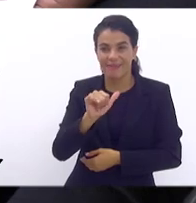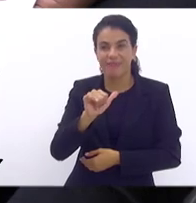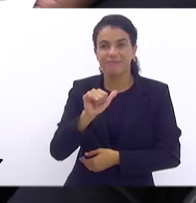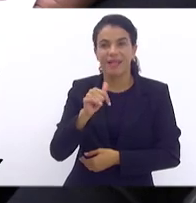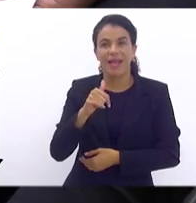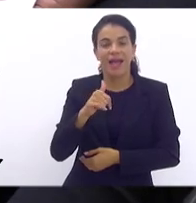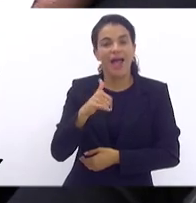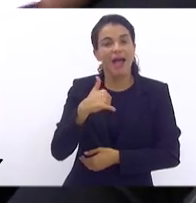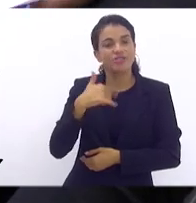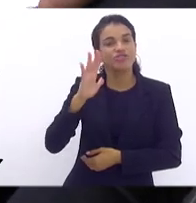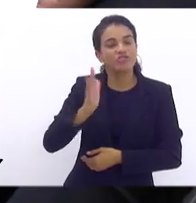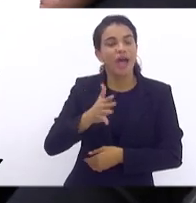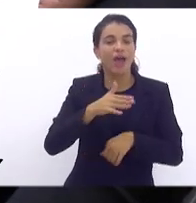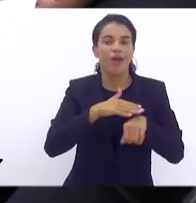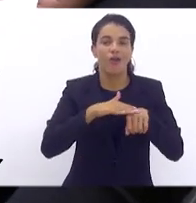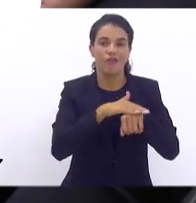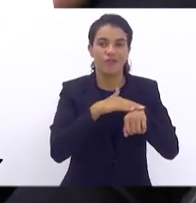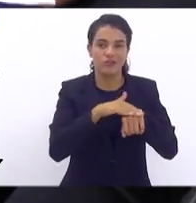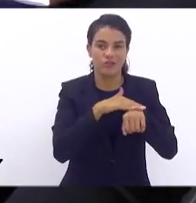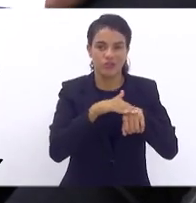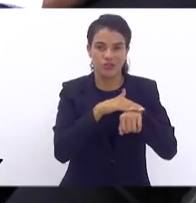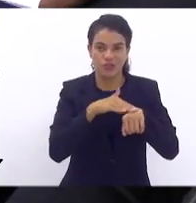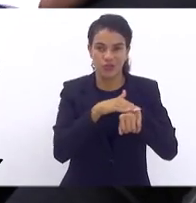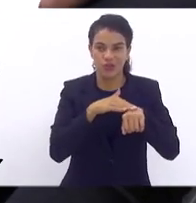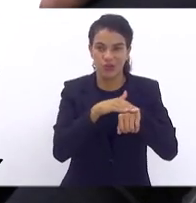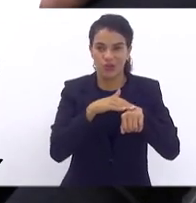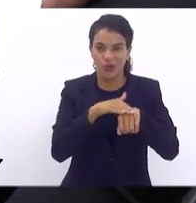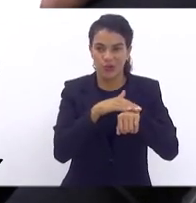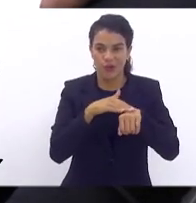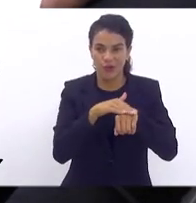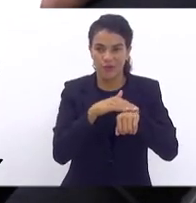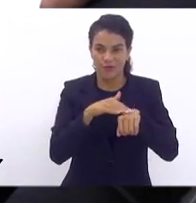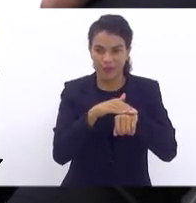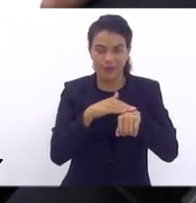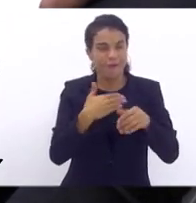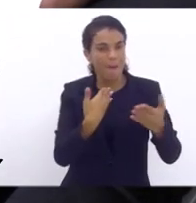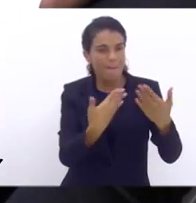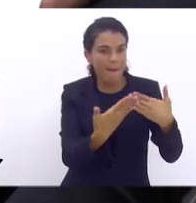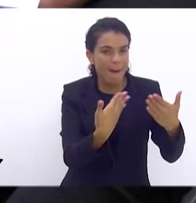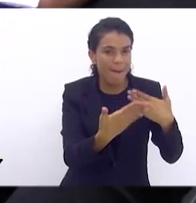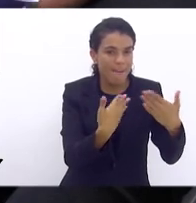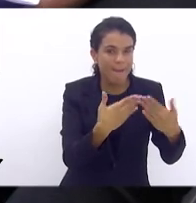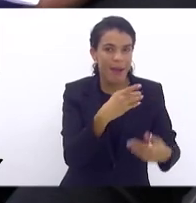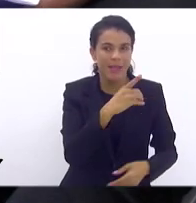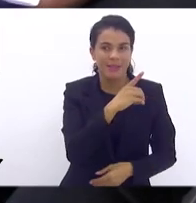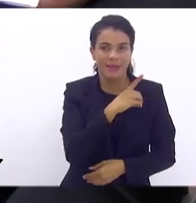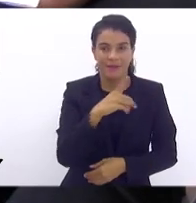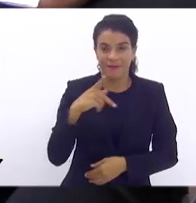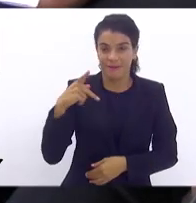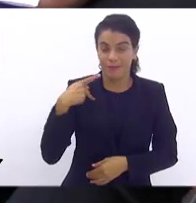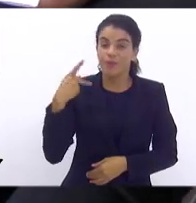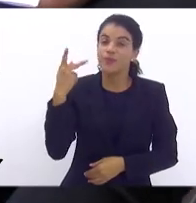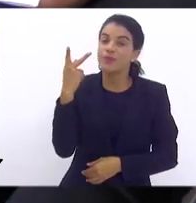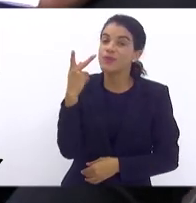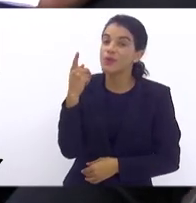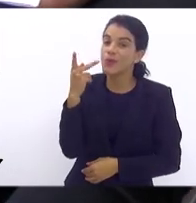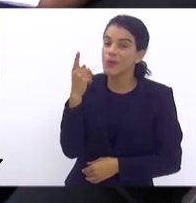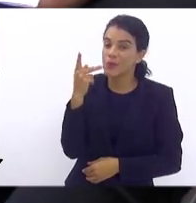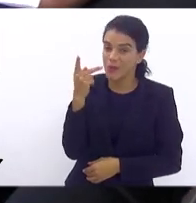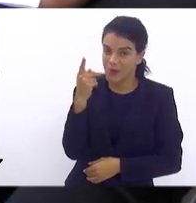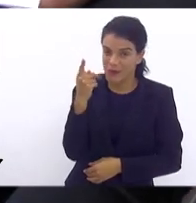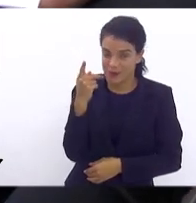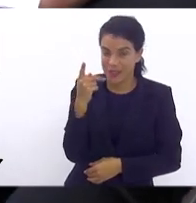conversado com a defensoria a gente tem conversado com a Defensoria Pública do Ceará que